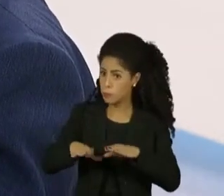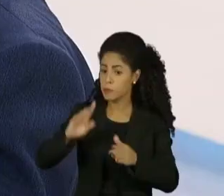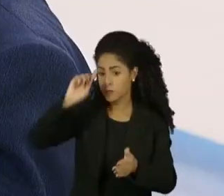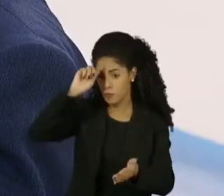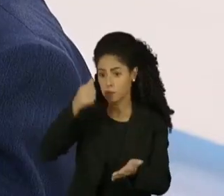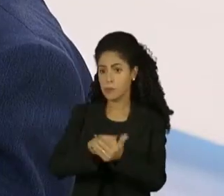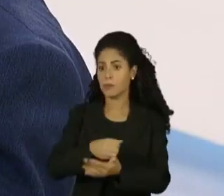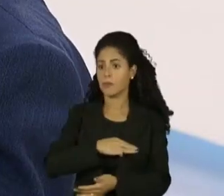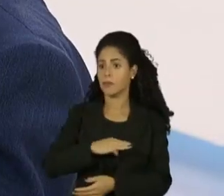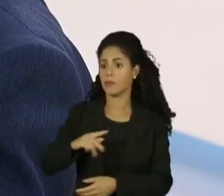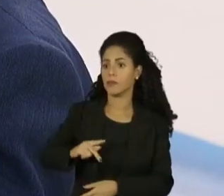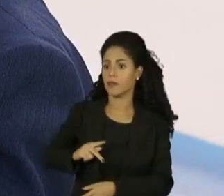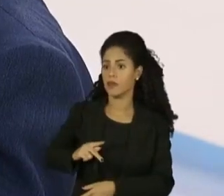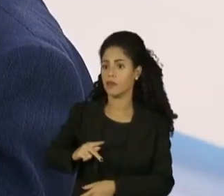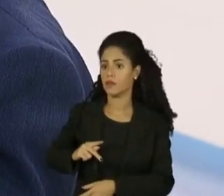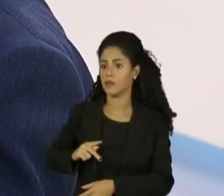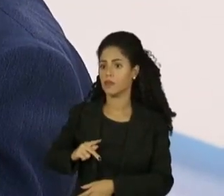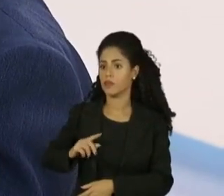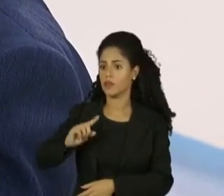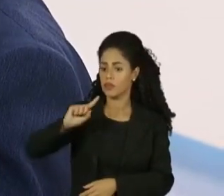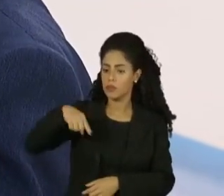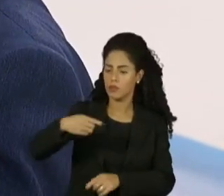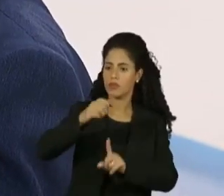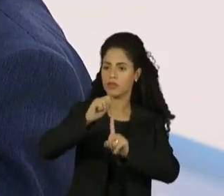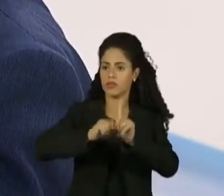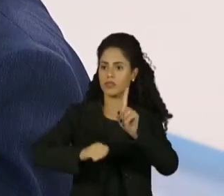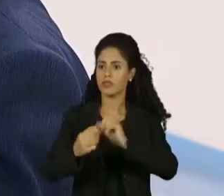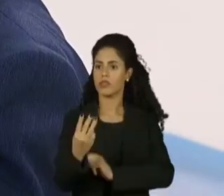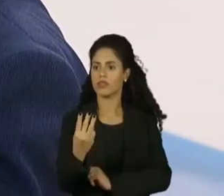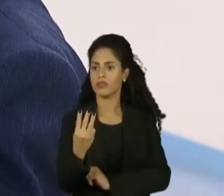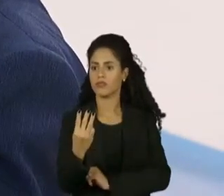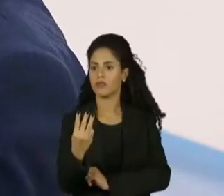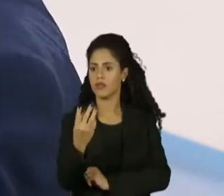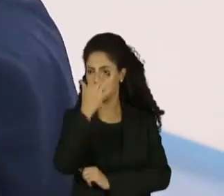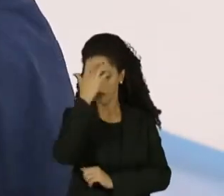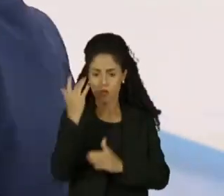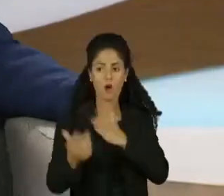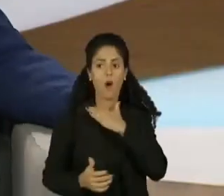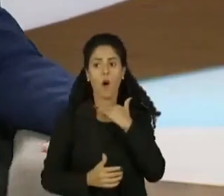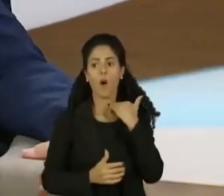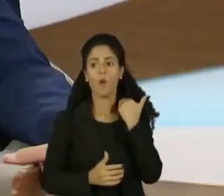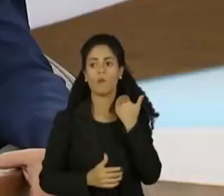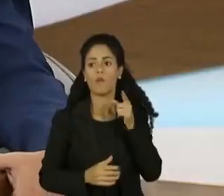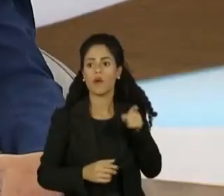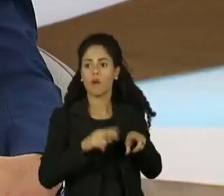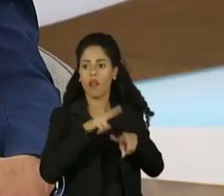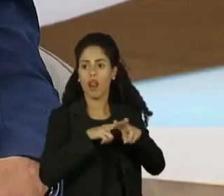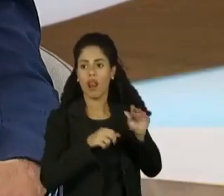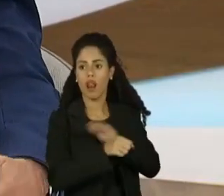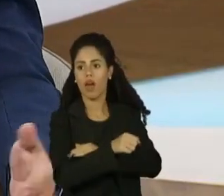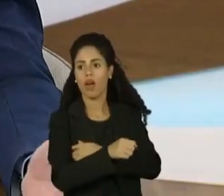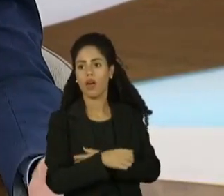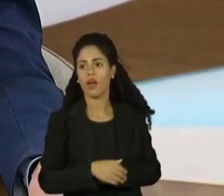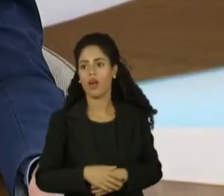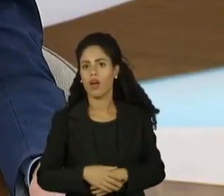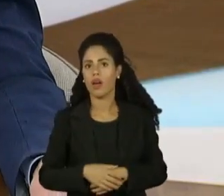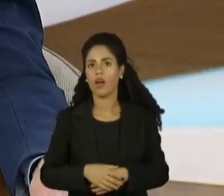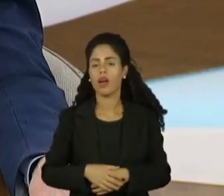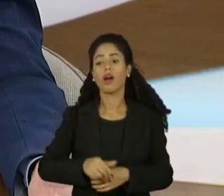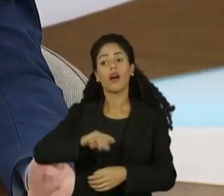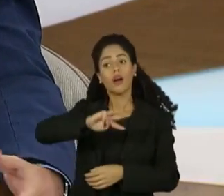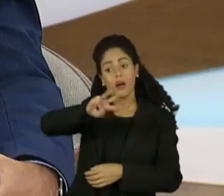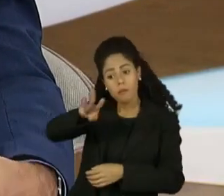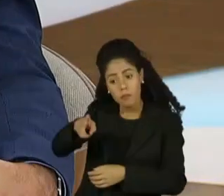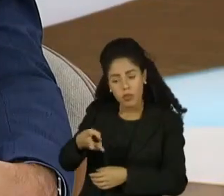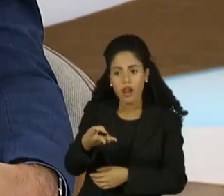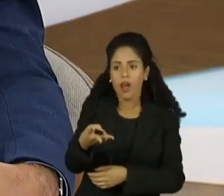Público pedindo para ele ser solto, e 3 meses depois da definição do Ministério Público, ele morreu no cárcere. É o caso de milhares de encarcerados no Brasil. Mas